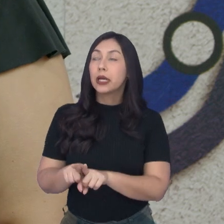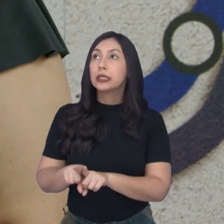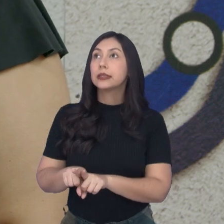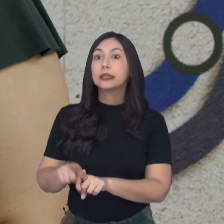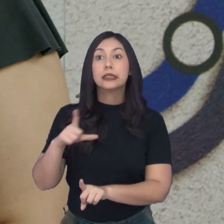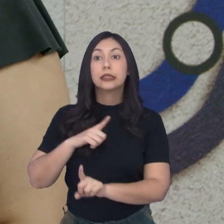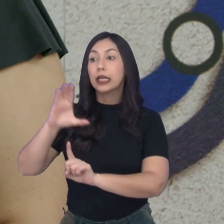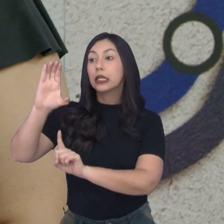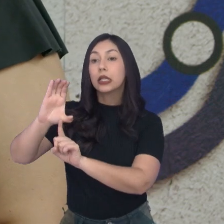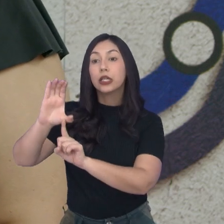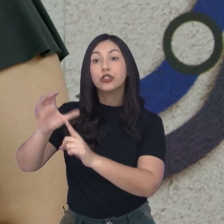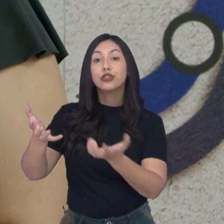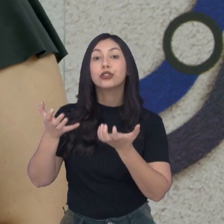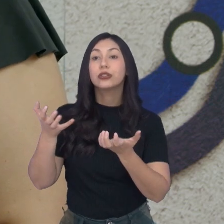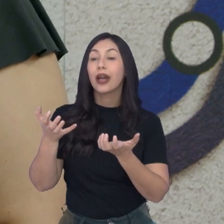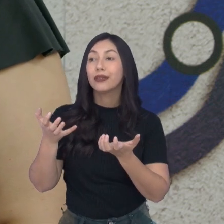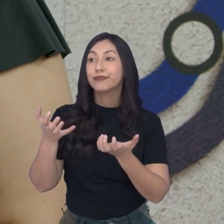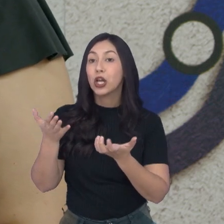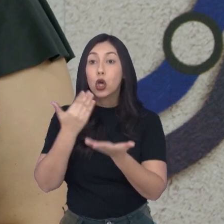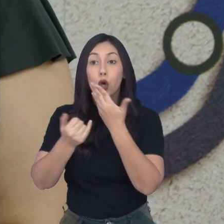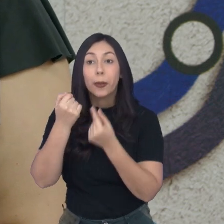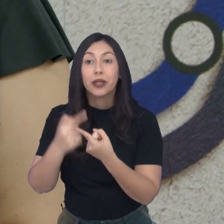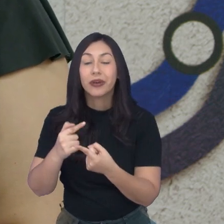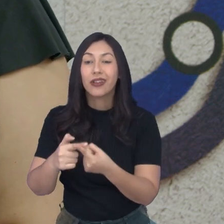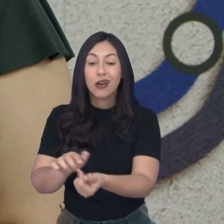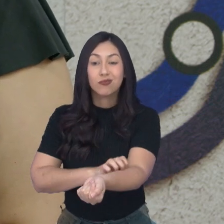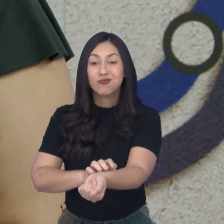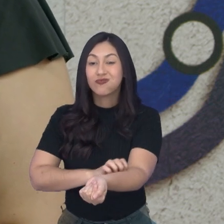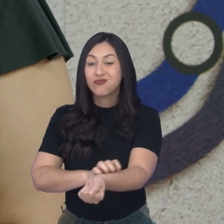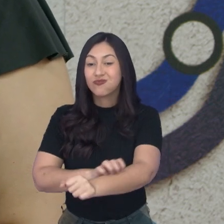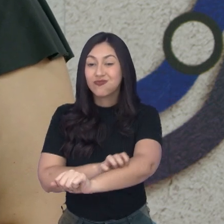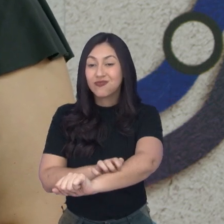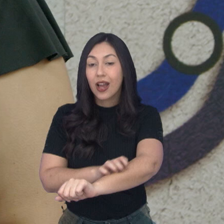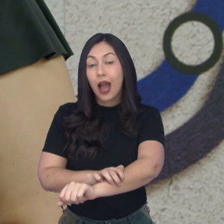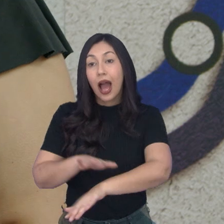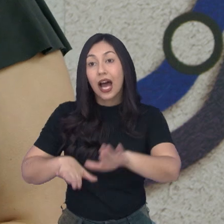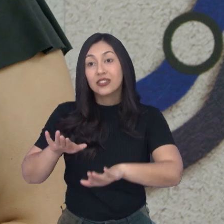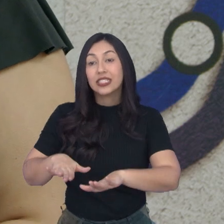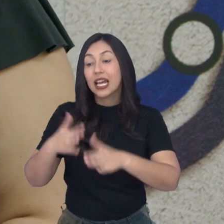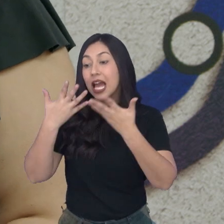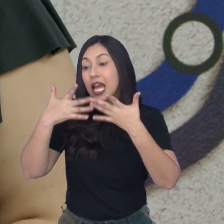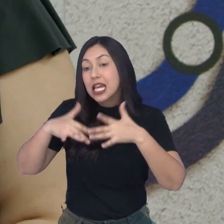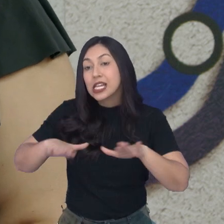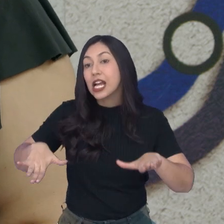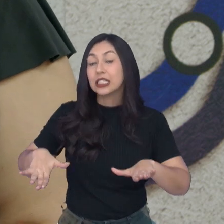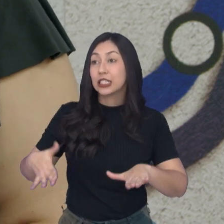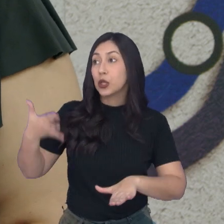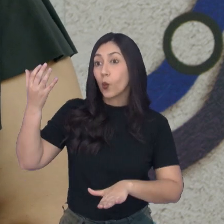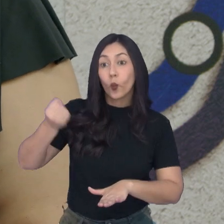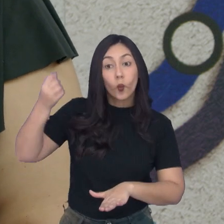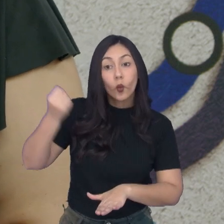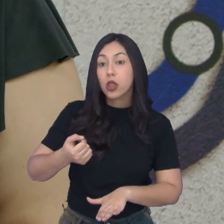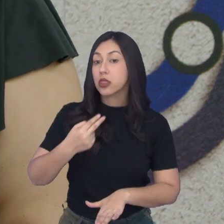muito cliente que procura a gente por questão de alergias. Crianças que hoje em dia têm muita intolerância à lactose, em que a mãe não pode consumir nada